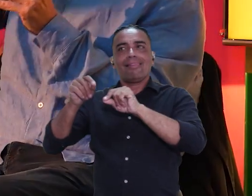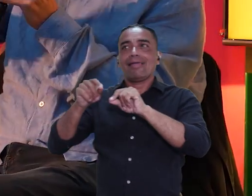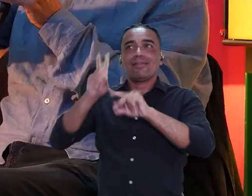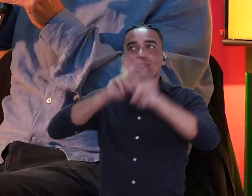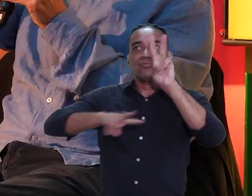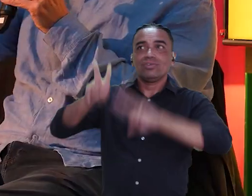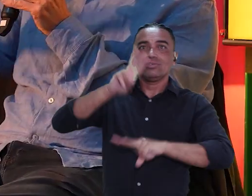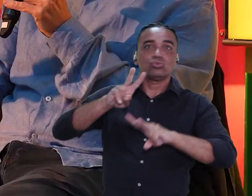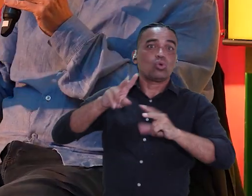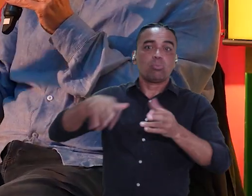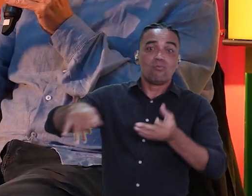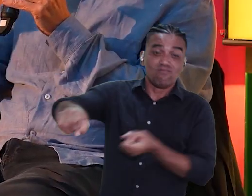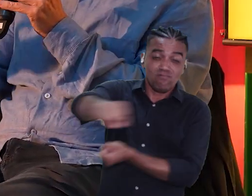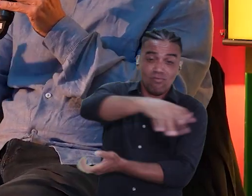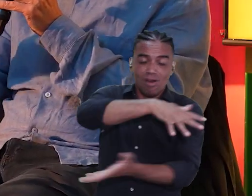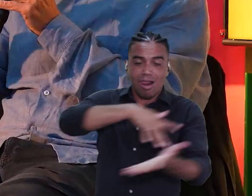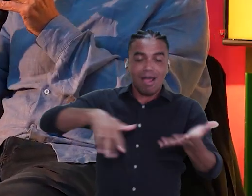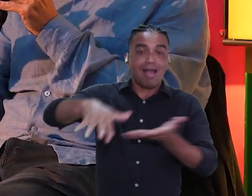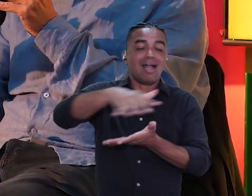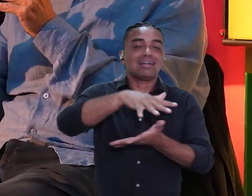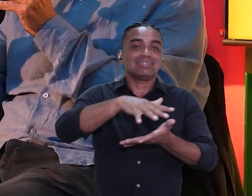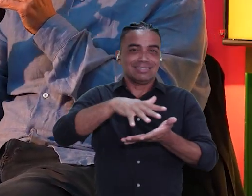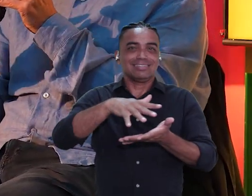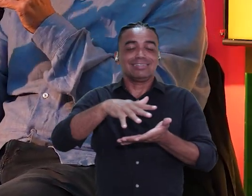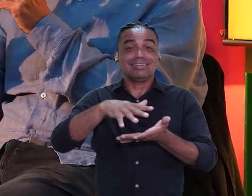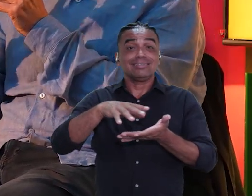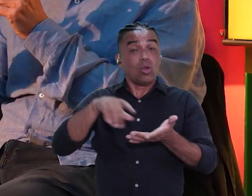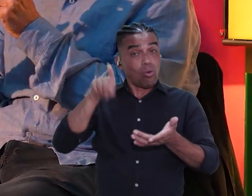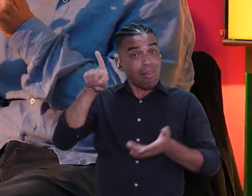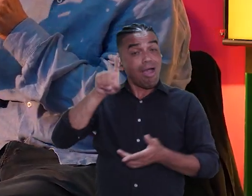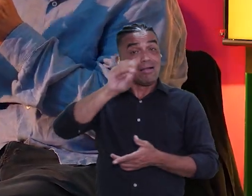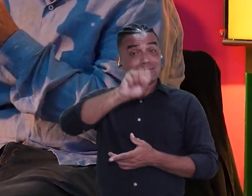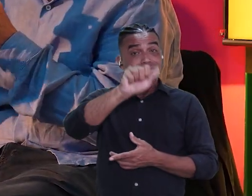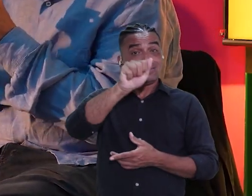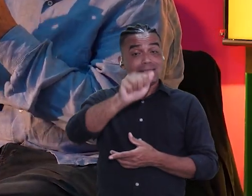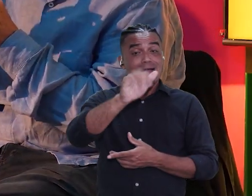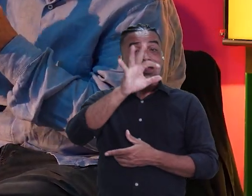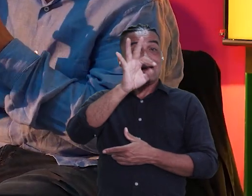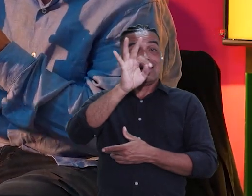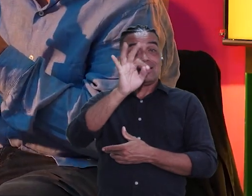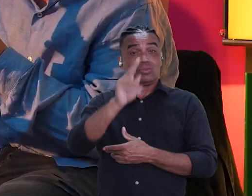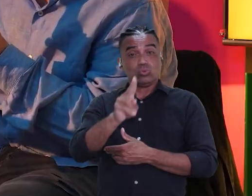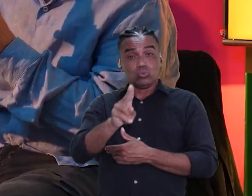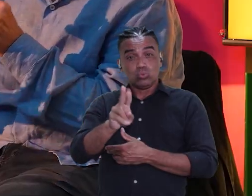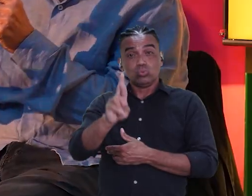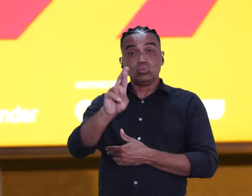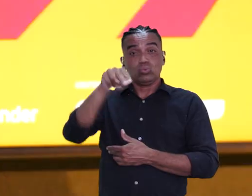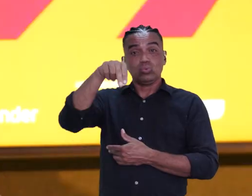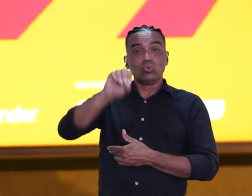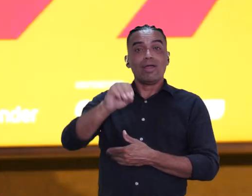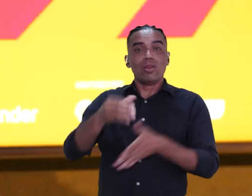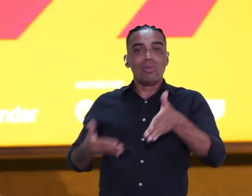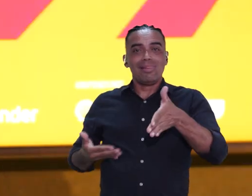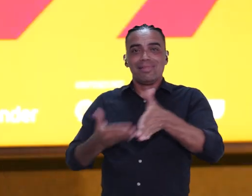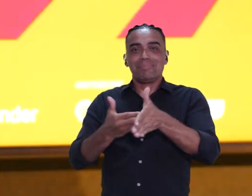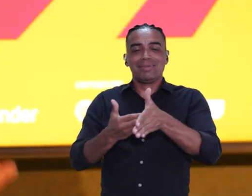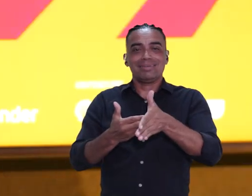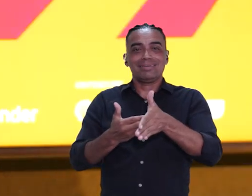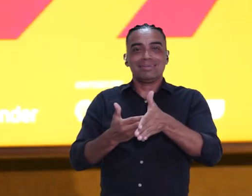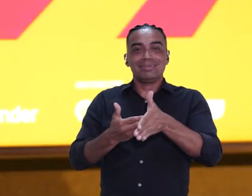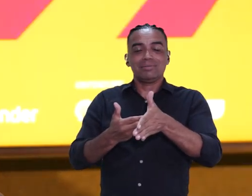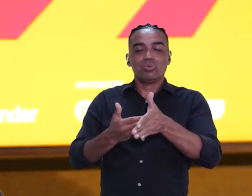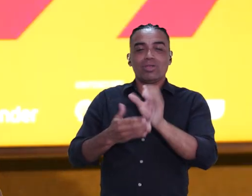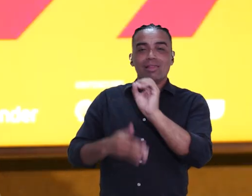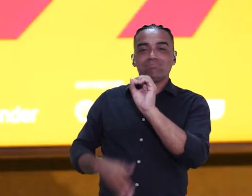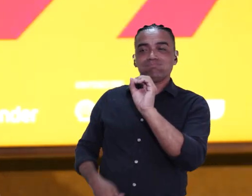frase, né, cósmica, e ali Saturno fazia esse papel do limite, do obstáculo, porque ele é aquilo que é